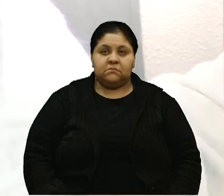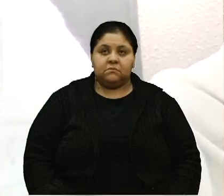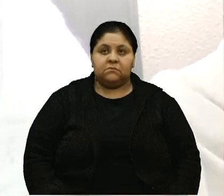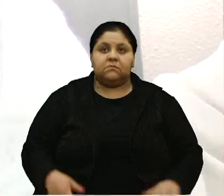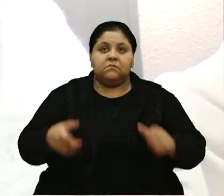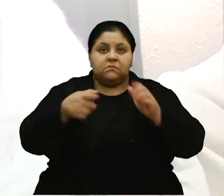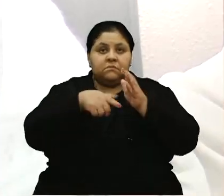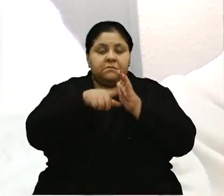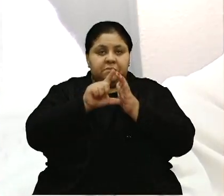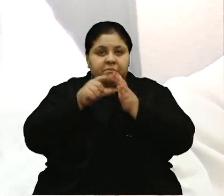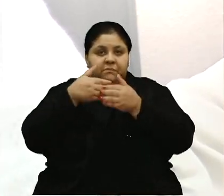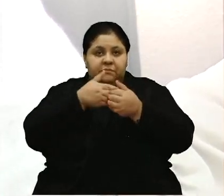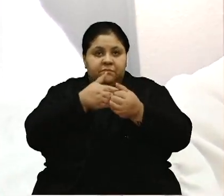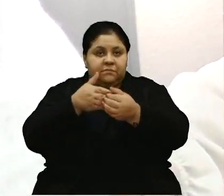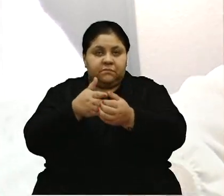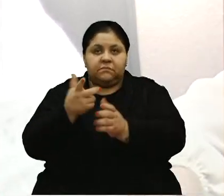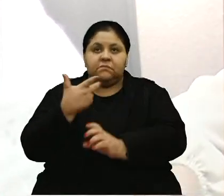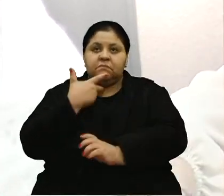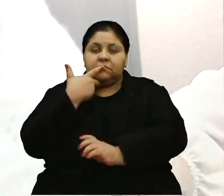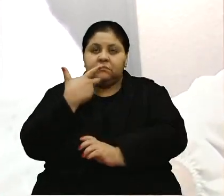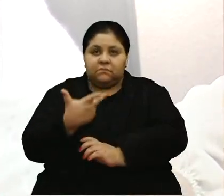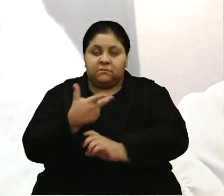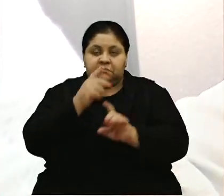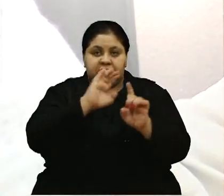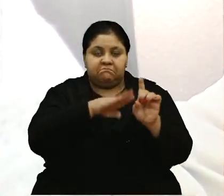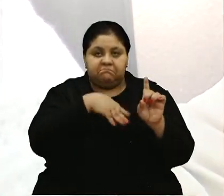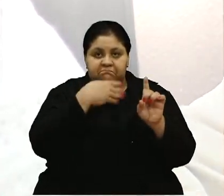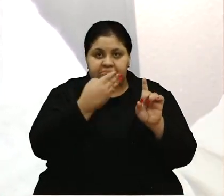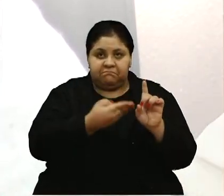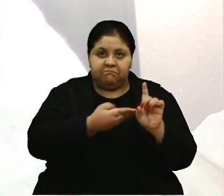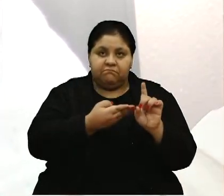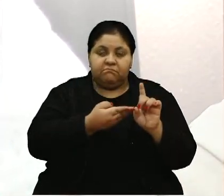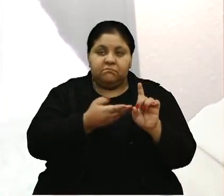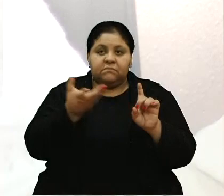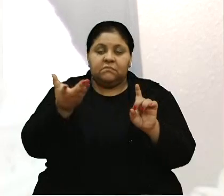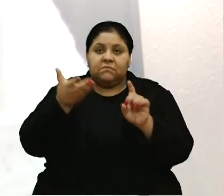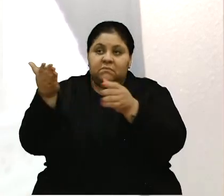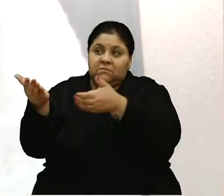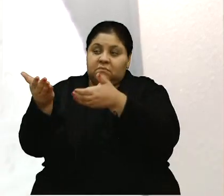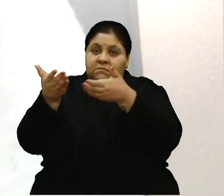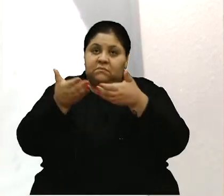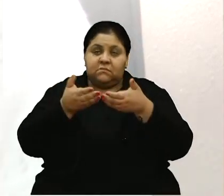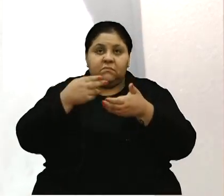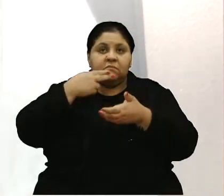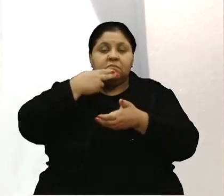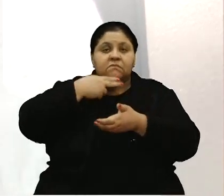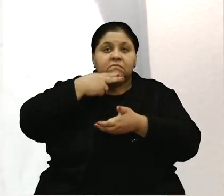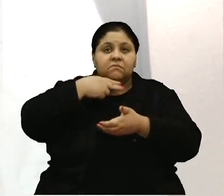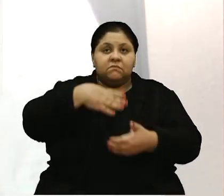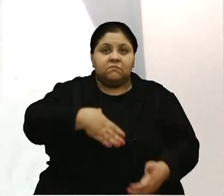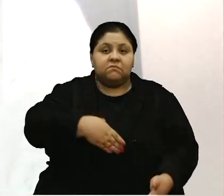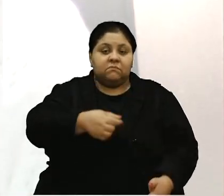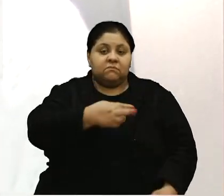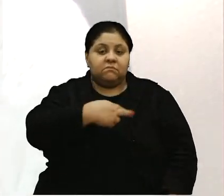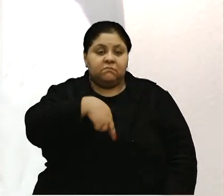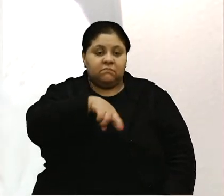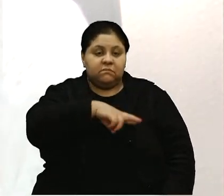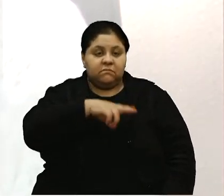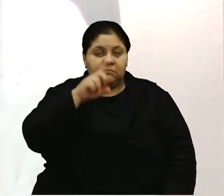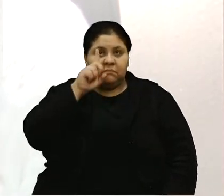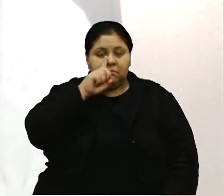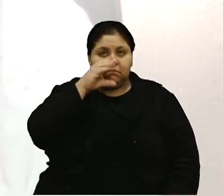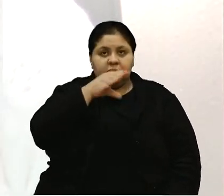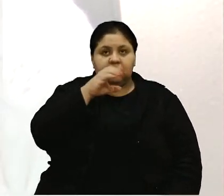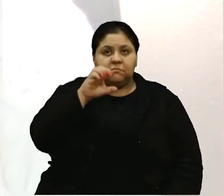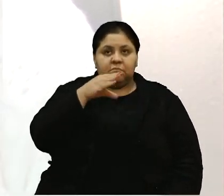Antes de acompanharmos a manifestação da nossa homenageada, quero convidar a neta Carnal, filha de religião da mãe Cecília,